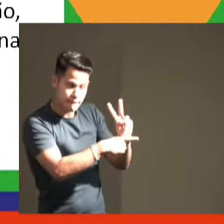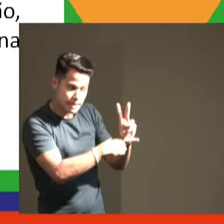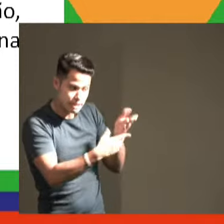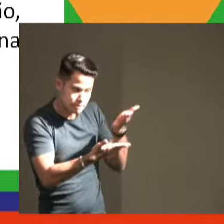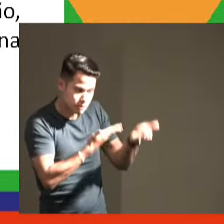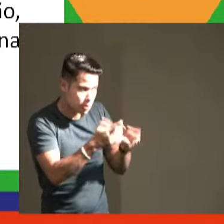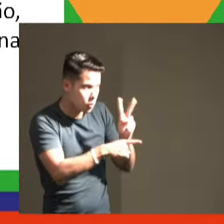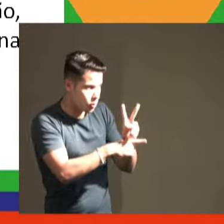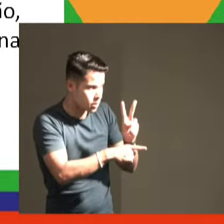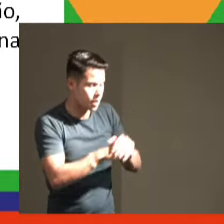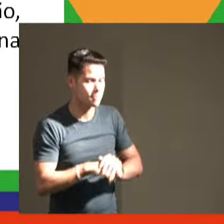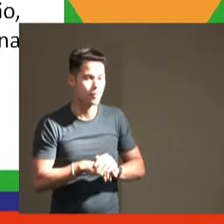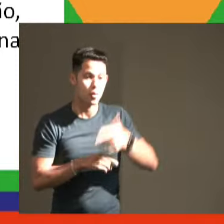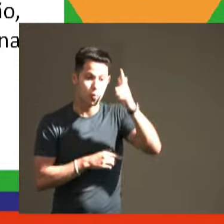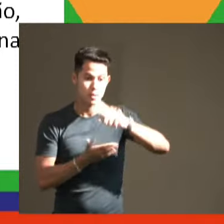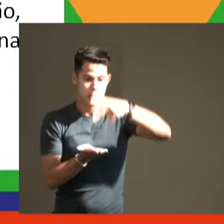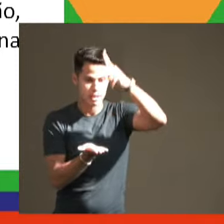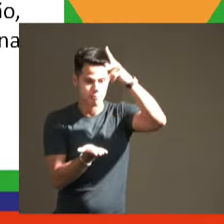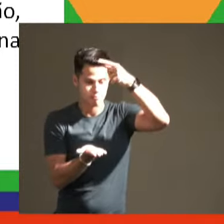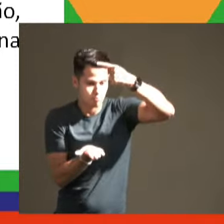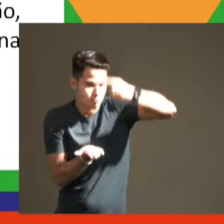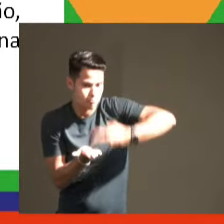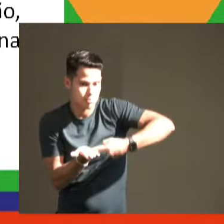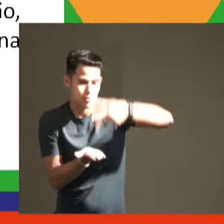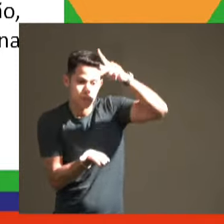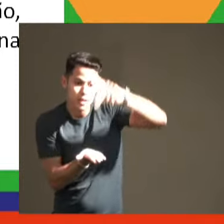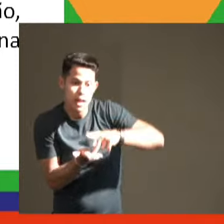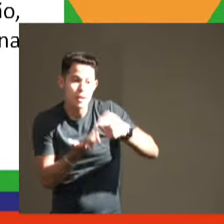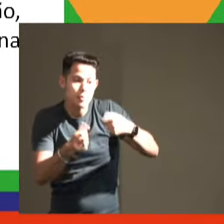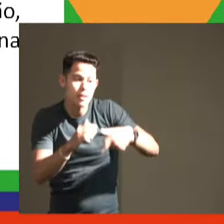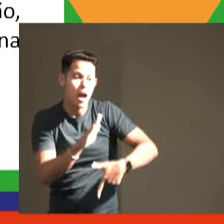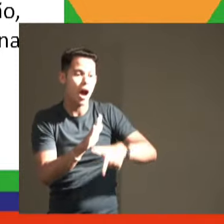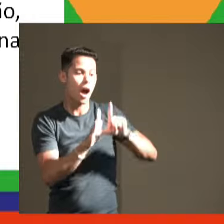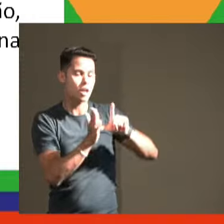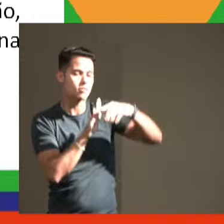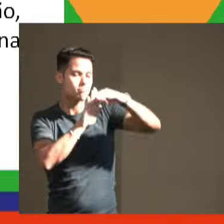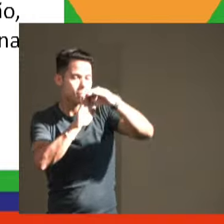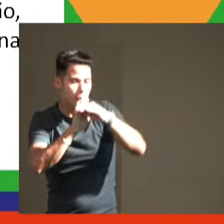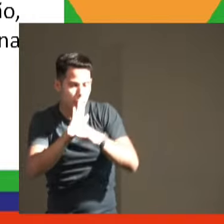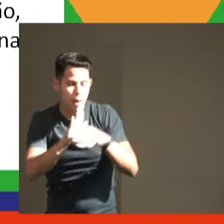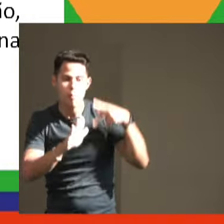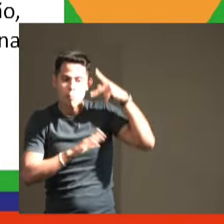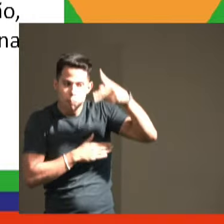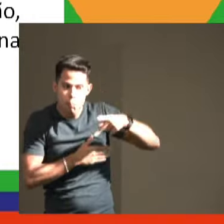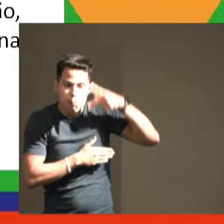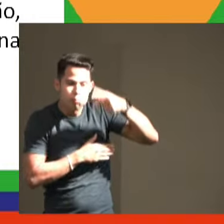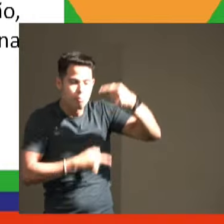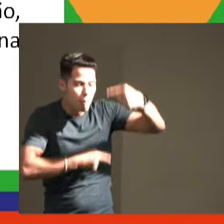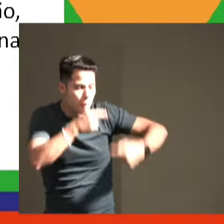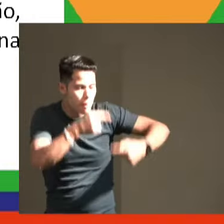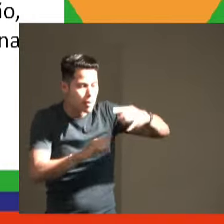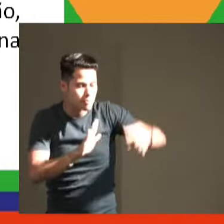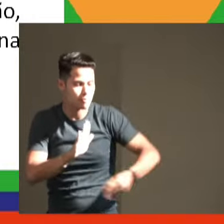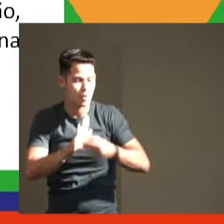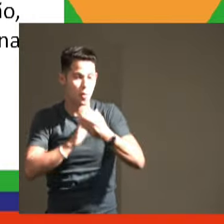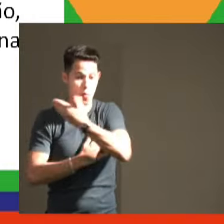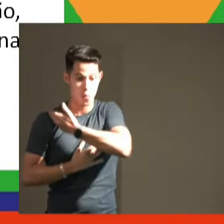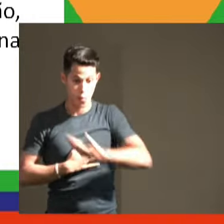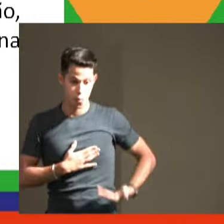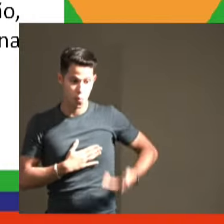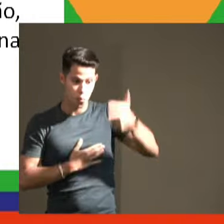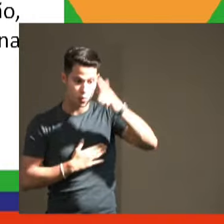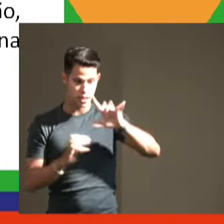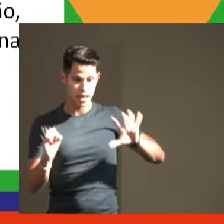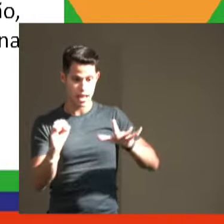cumprir os compromissos assumidos na Convenção, seria necessário estabelecer uma agenda de diversas políticas governamentais para a plena garantia dos direitos